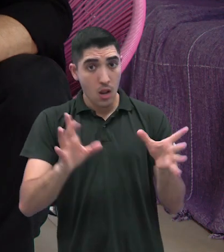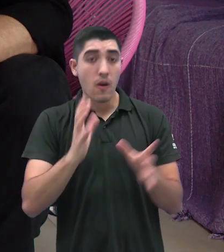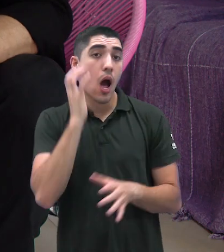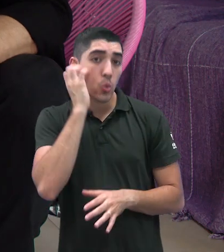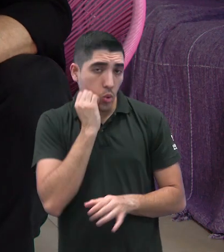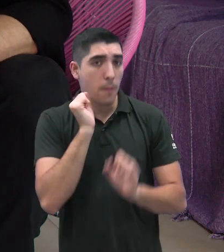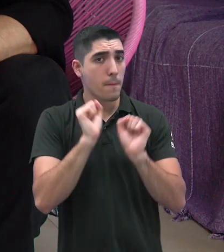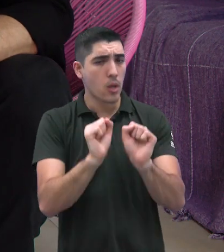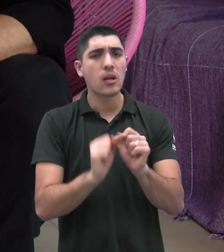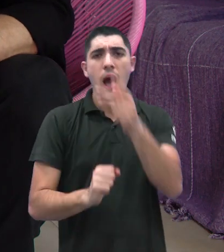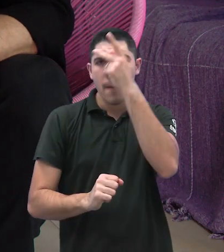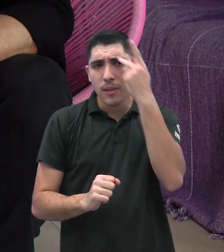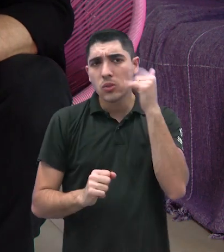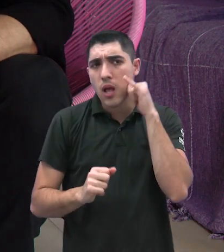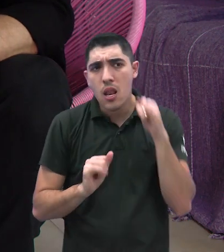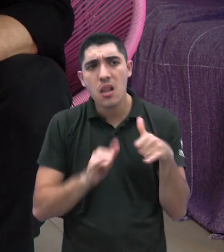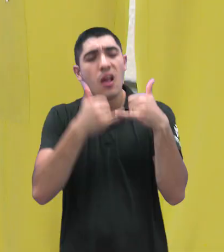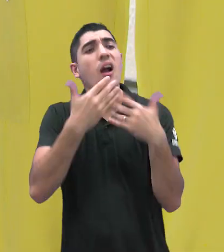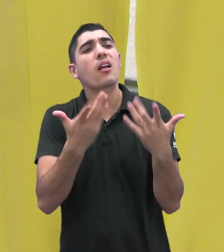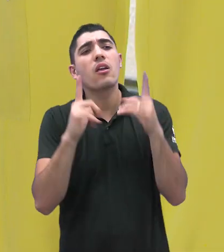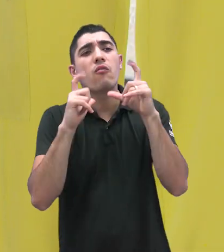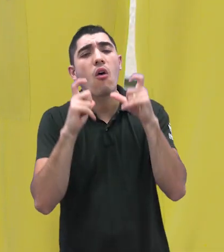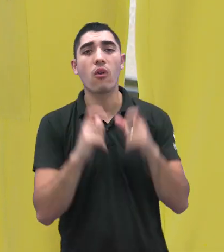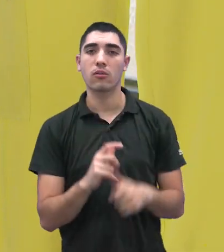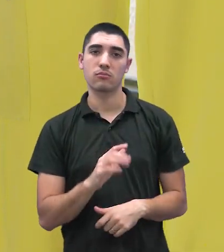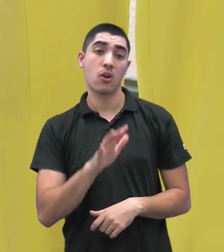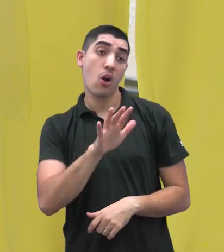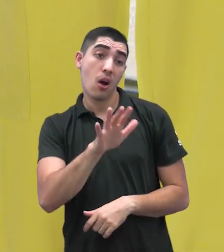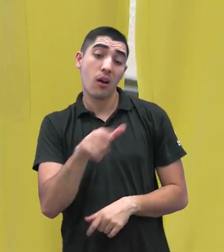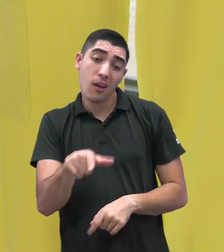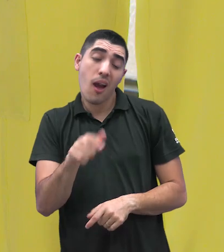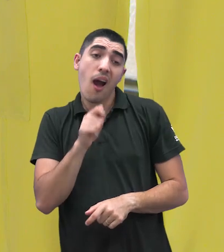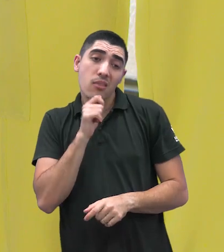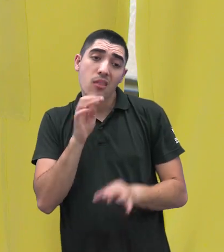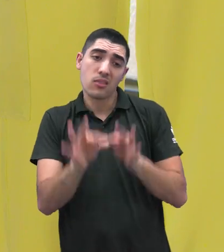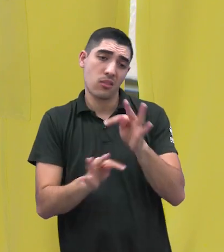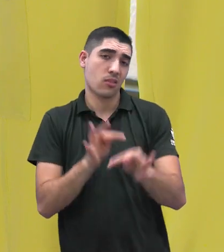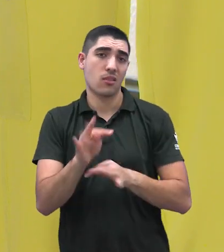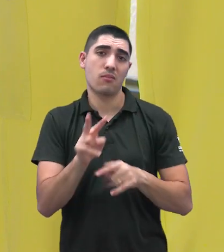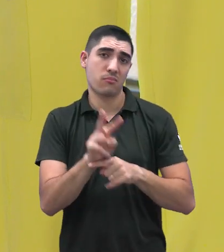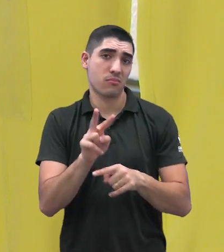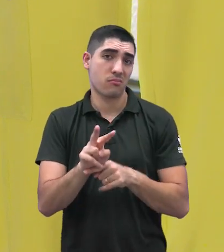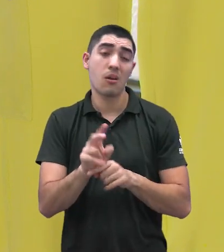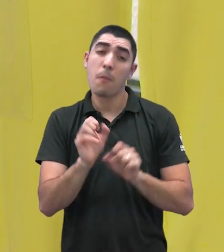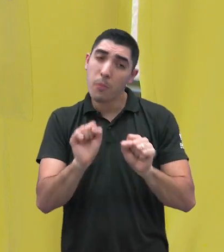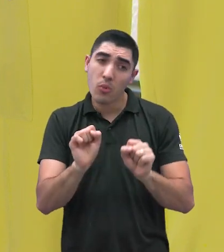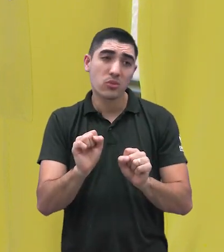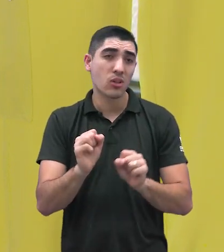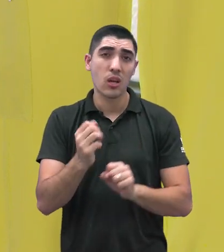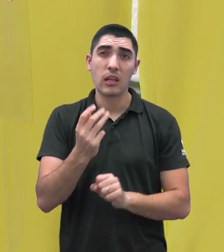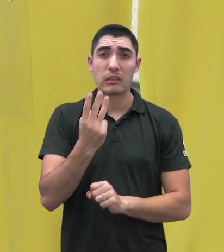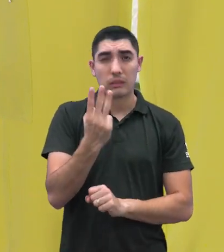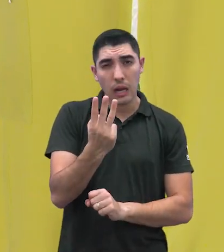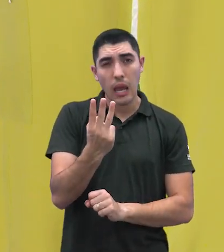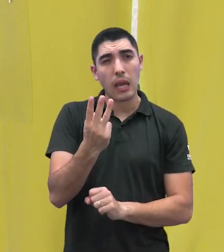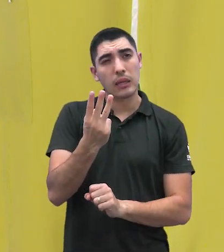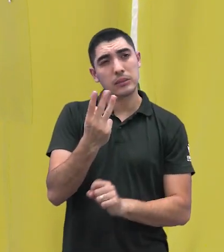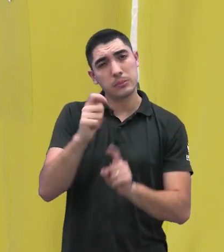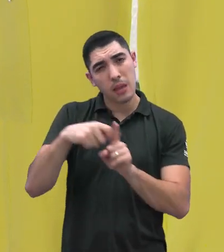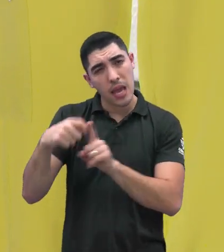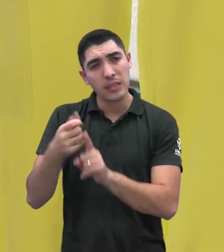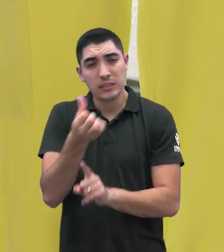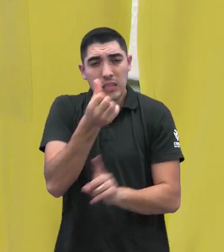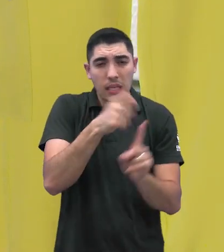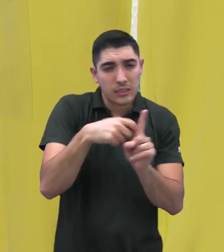Aí o pessoal liga e pergunta, mas cadê? Eu não vi foto deles. A maioria está em tratamento. Eles demoram em torno de 3 a 6 meses para